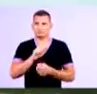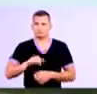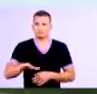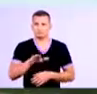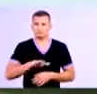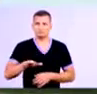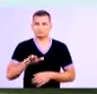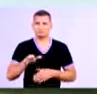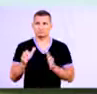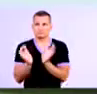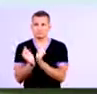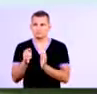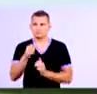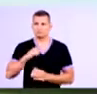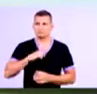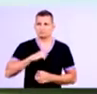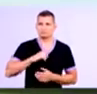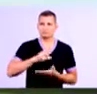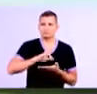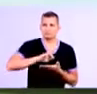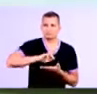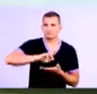tem um monte de tipos de